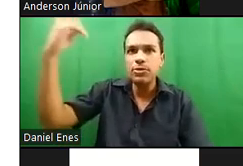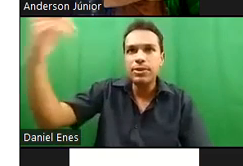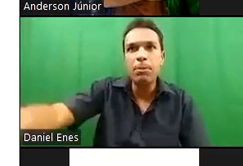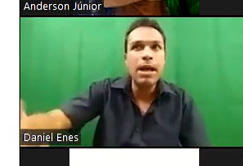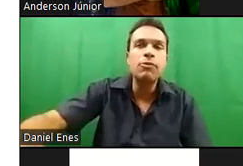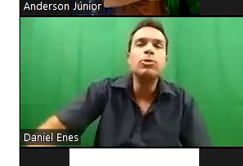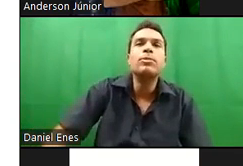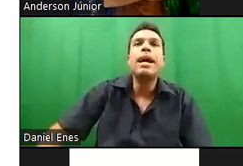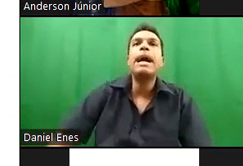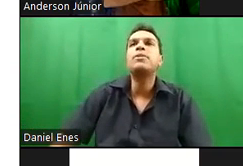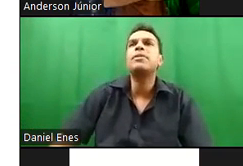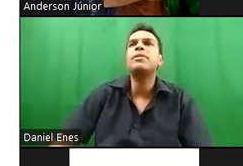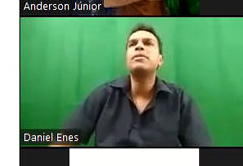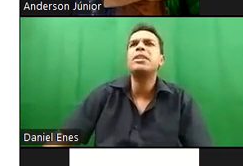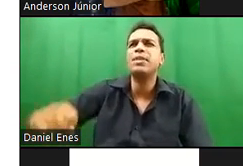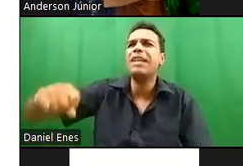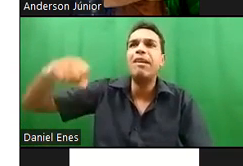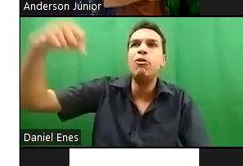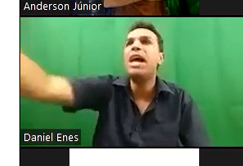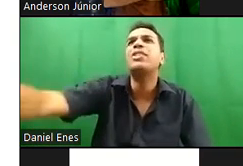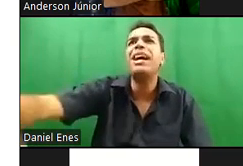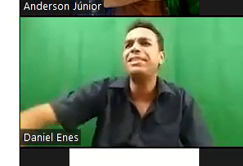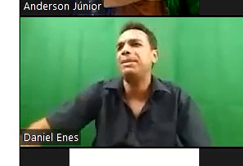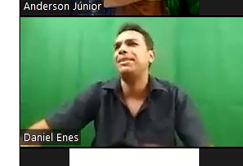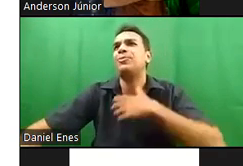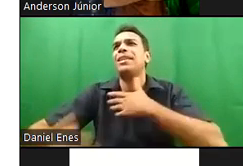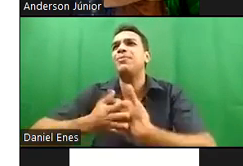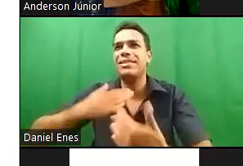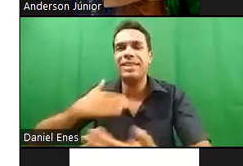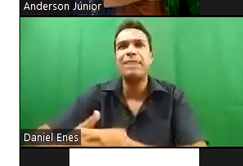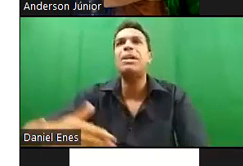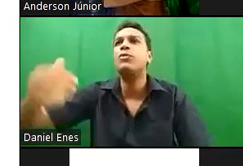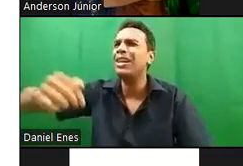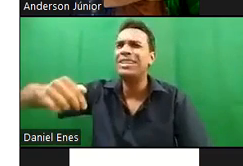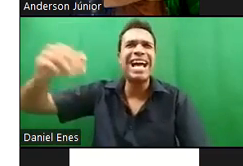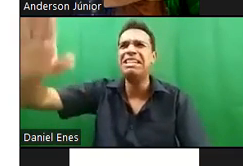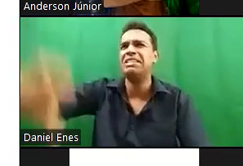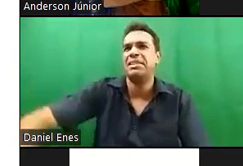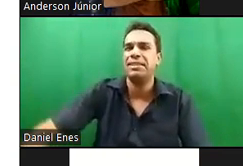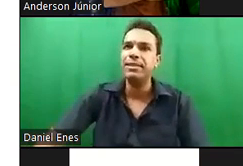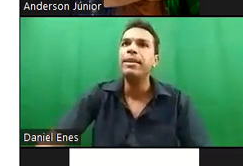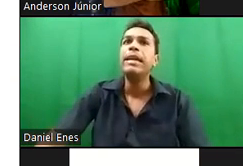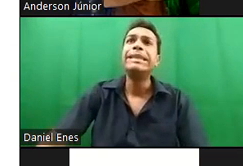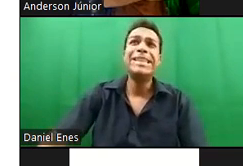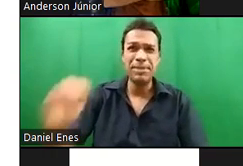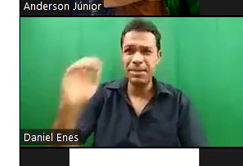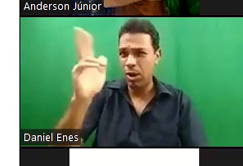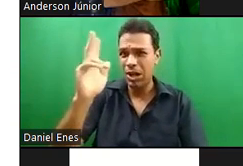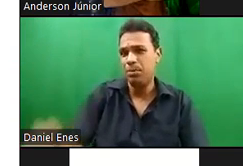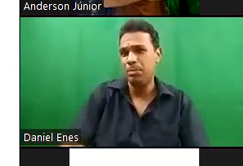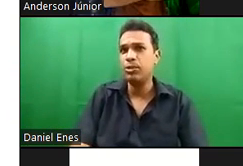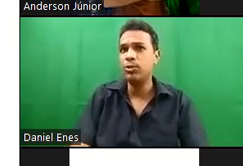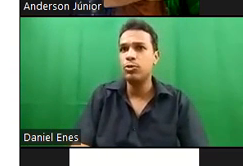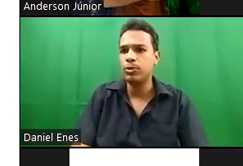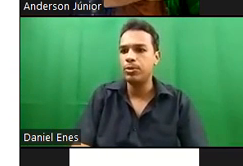faz um trabalho voluntário, seja usado, vou arriscar interpretar, não sei quase nada, mas vou arriscar, arrisca. Não se importe